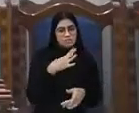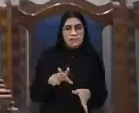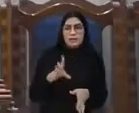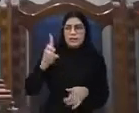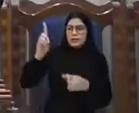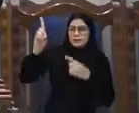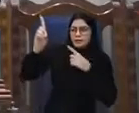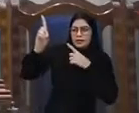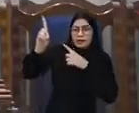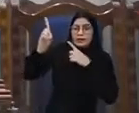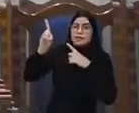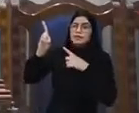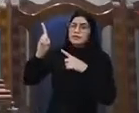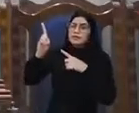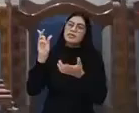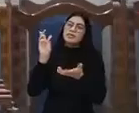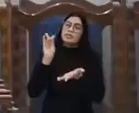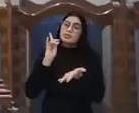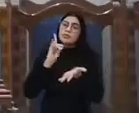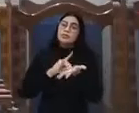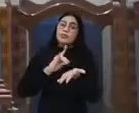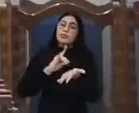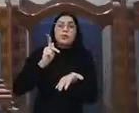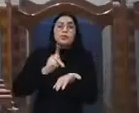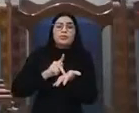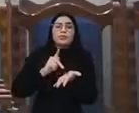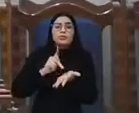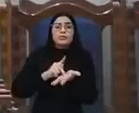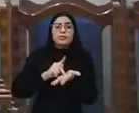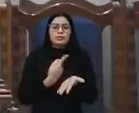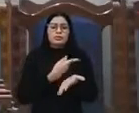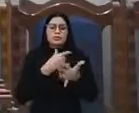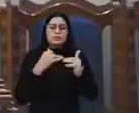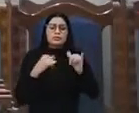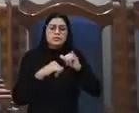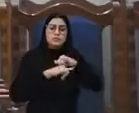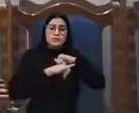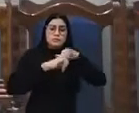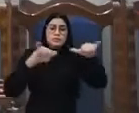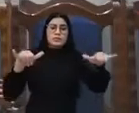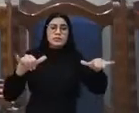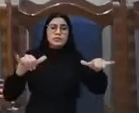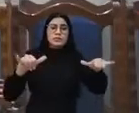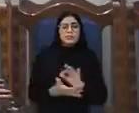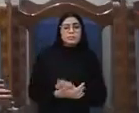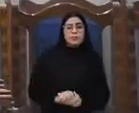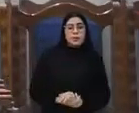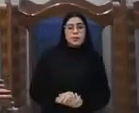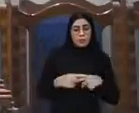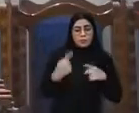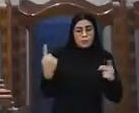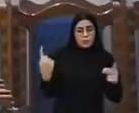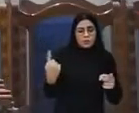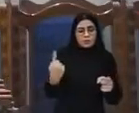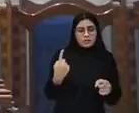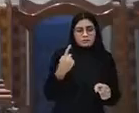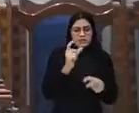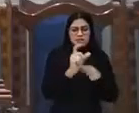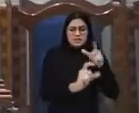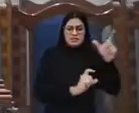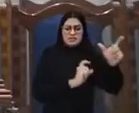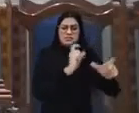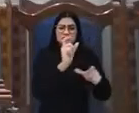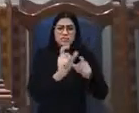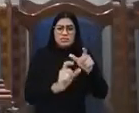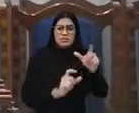verdadeiro que nós anunciamos. Infelizmente, aquela gente, em meio à crise, em meio à dificuldade, eles